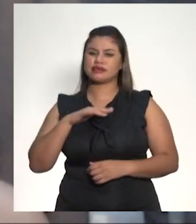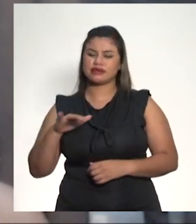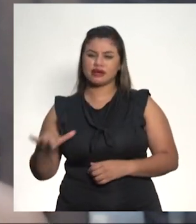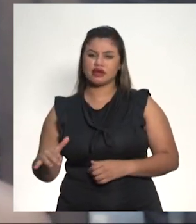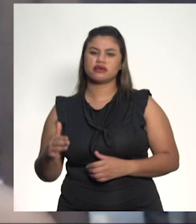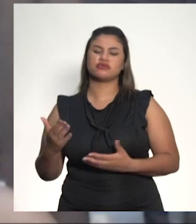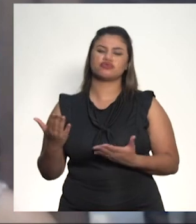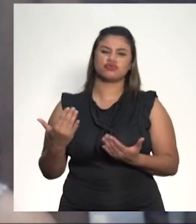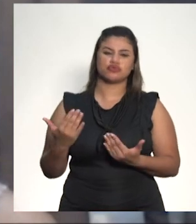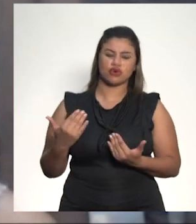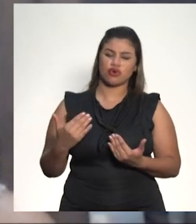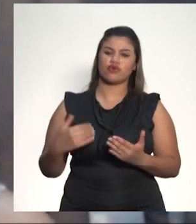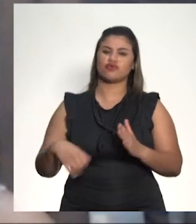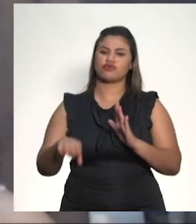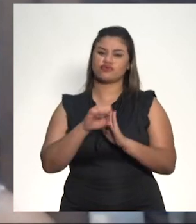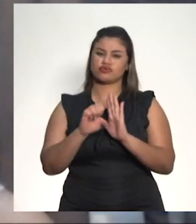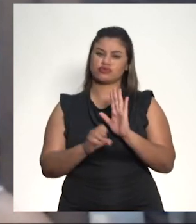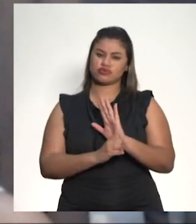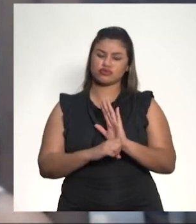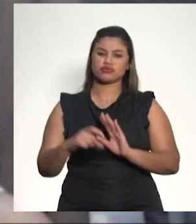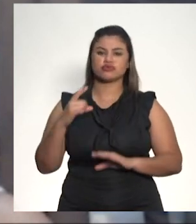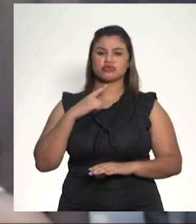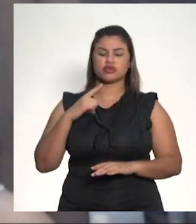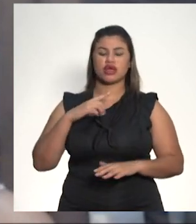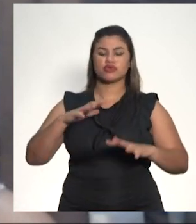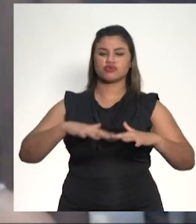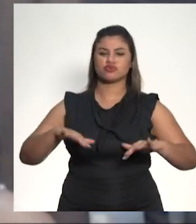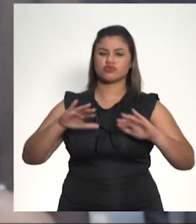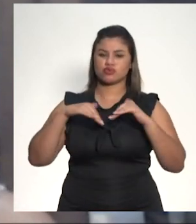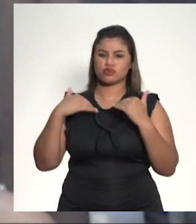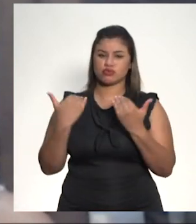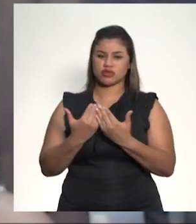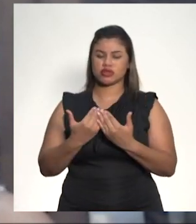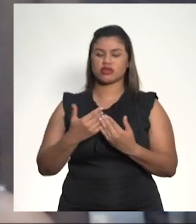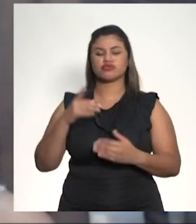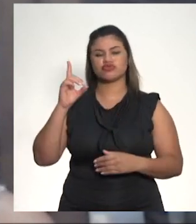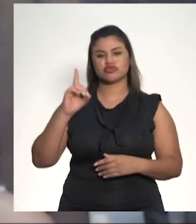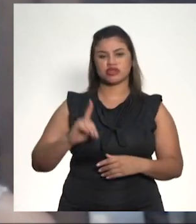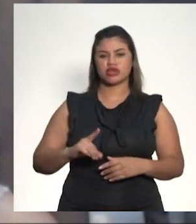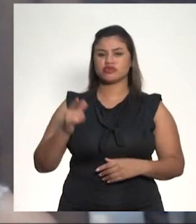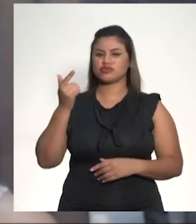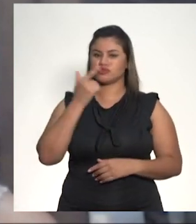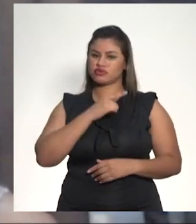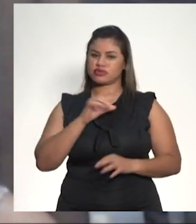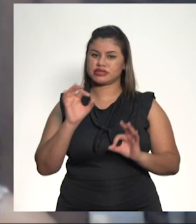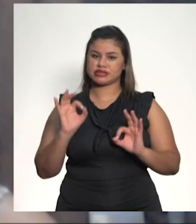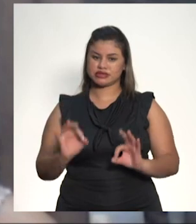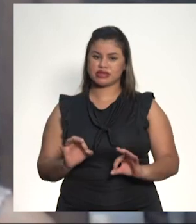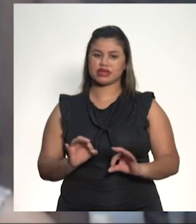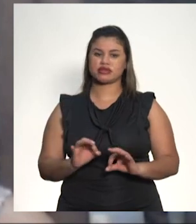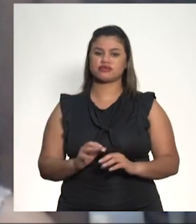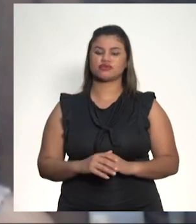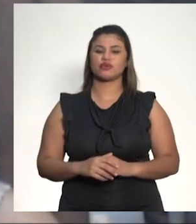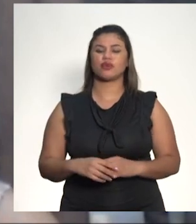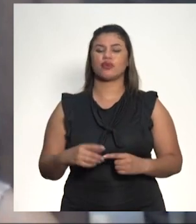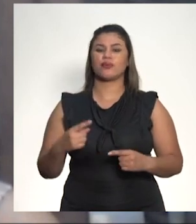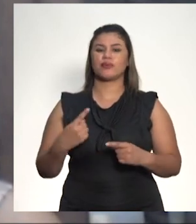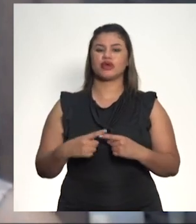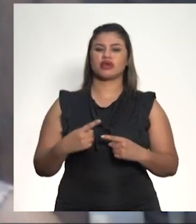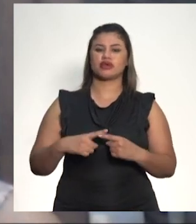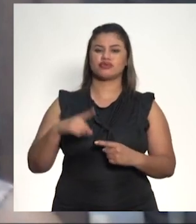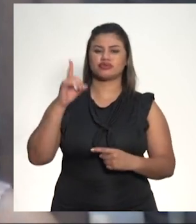Adolescente, toda a comunidade é responsável para que essa garantia, para que esse direito ele seja efetivado, porque o direito,